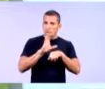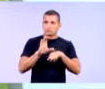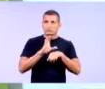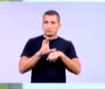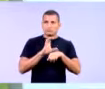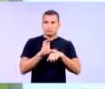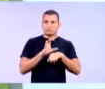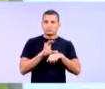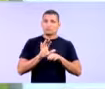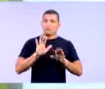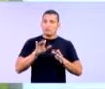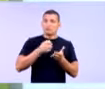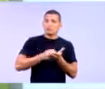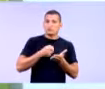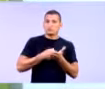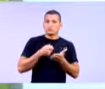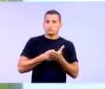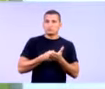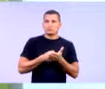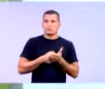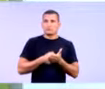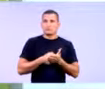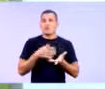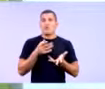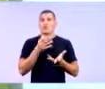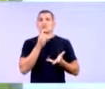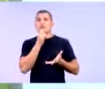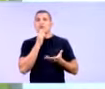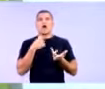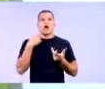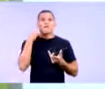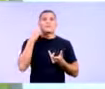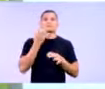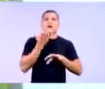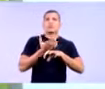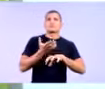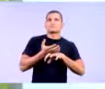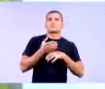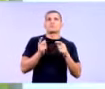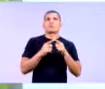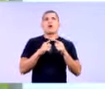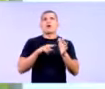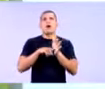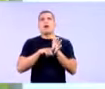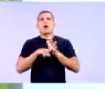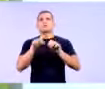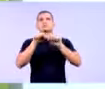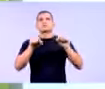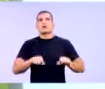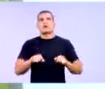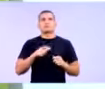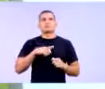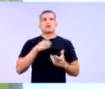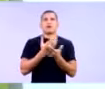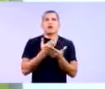complementar obrigatório. Então não tem aquela, é uma disciplina como análise de sistemas e OPP, tem aula